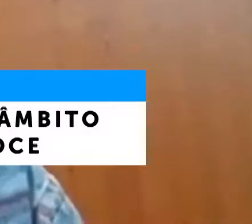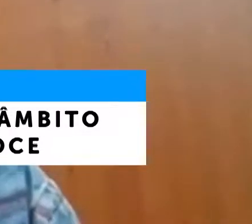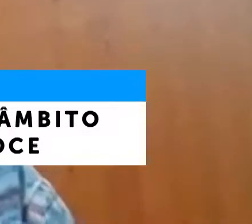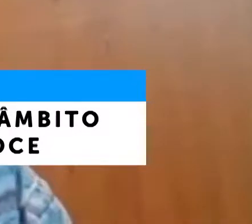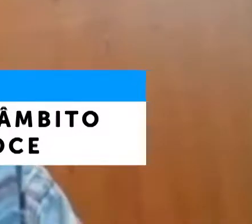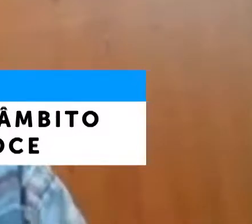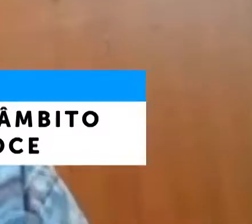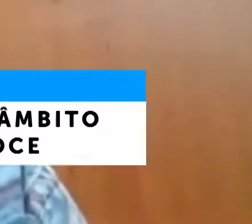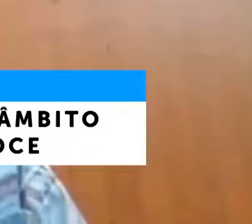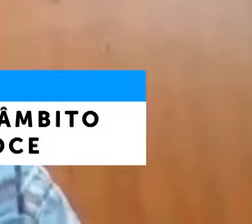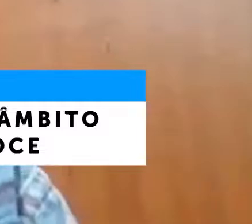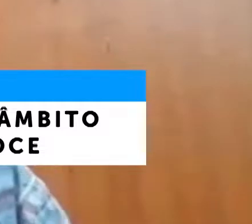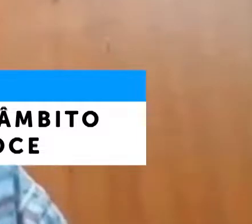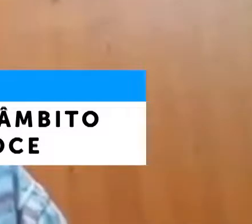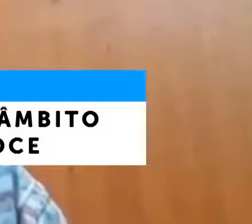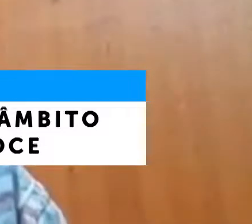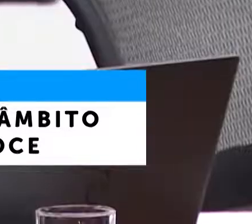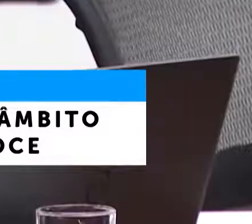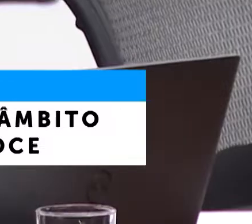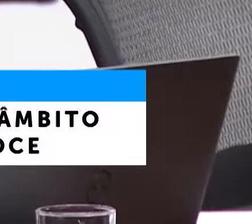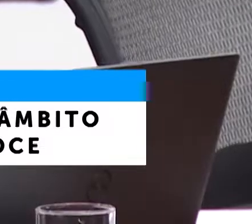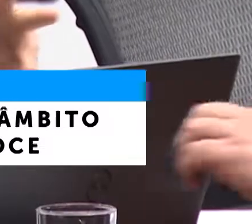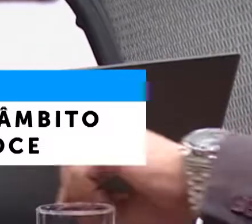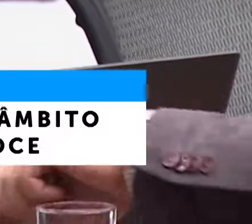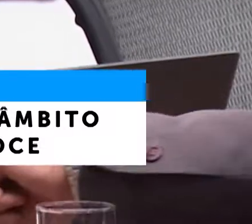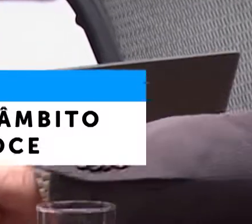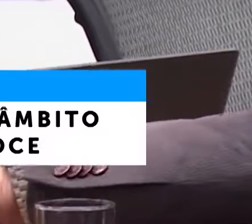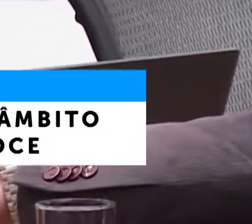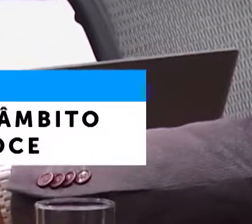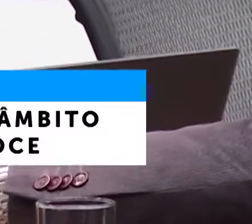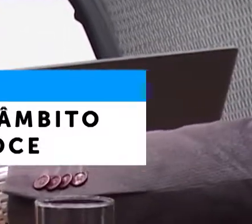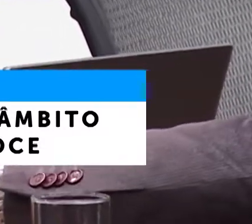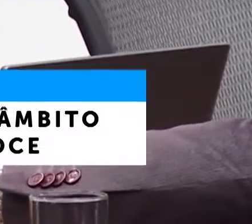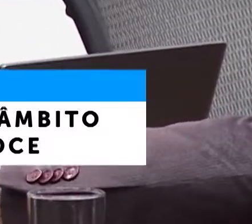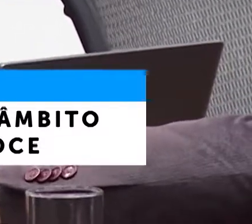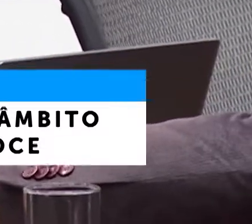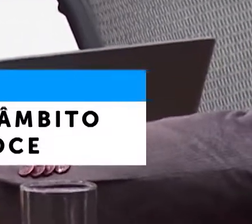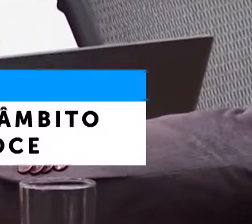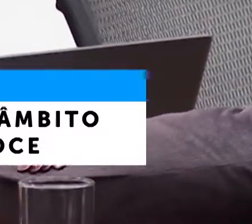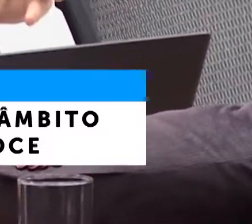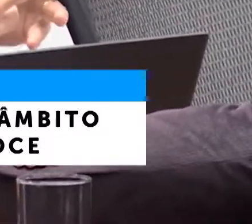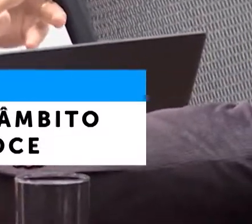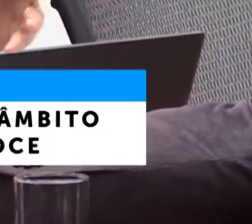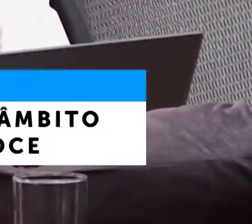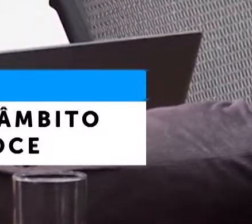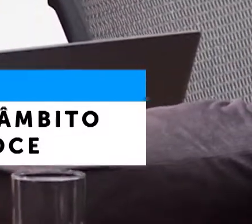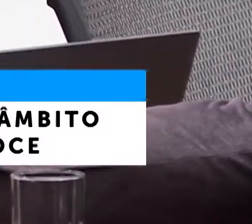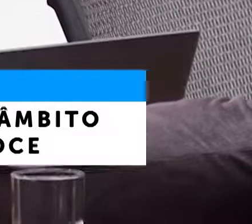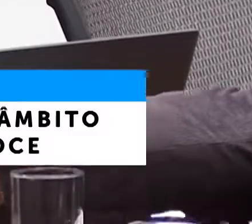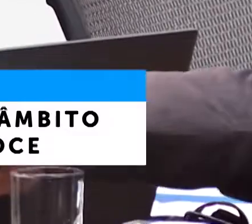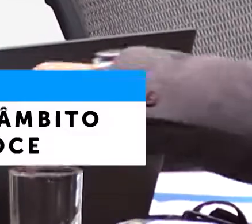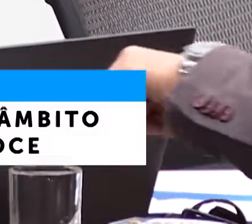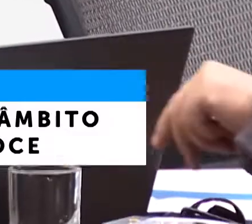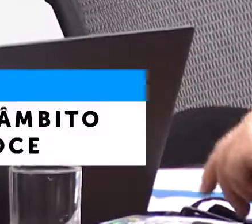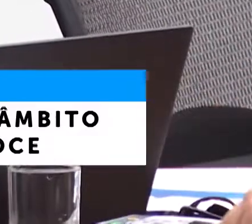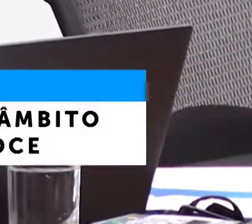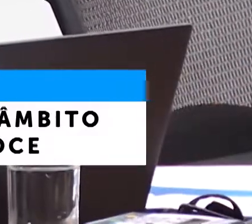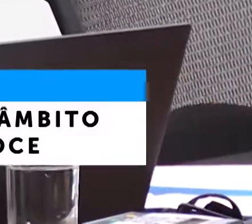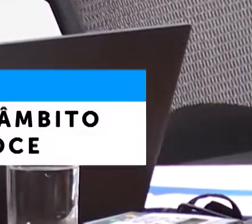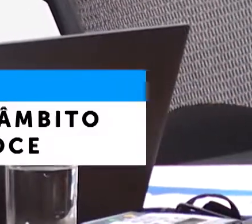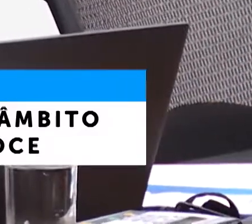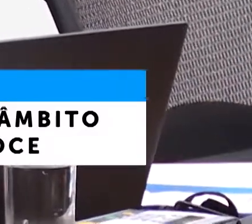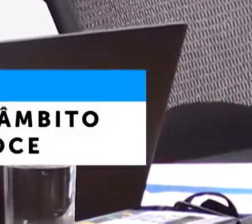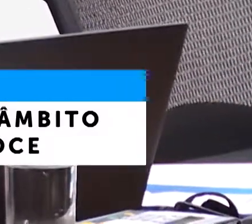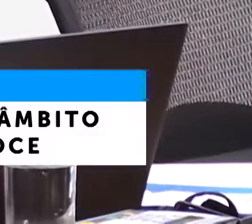denunciado, apurado, penalizado. Já o deputado Paulo Duarte, do MDB, alertou sobre a aprovação do projeto.